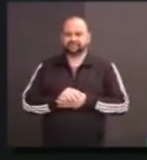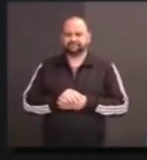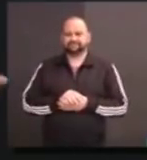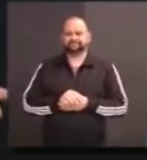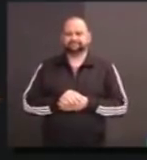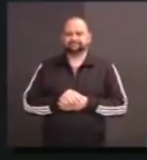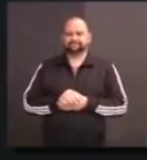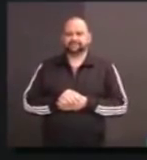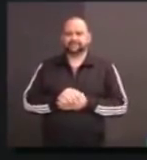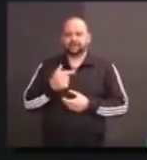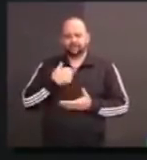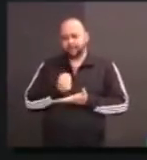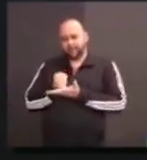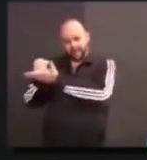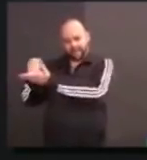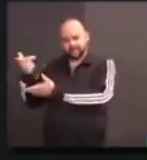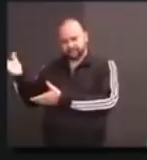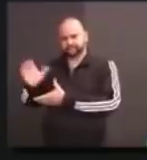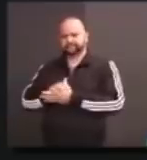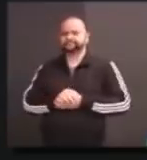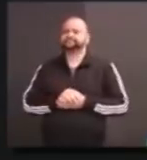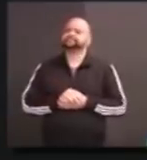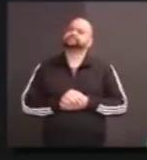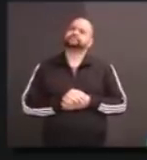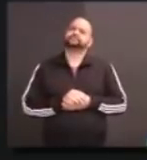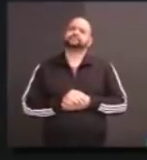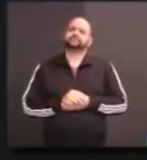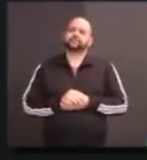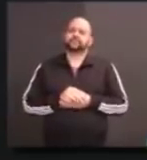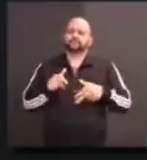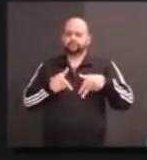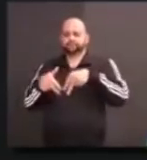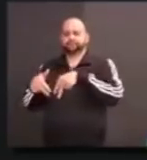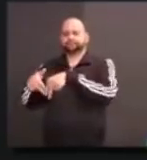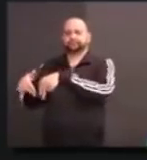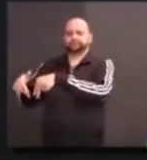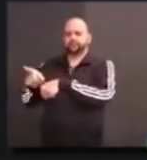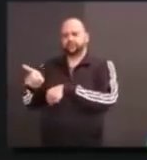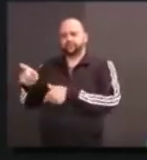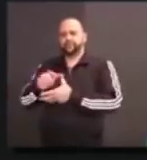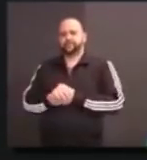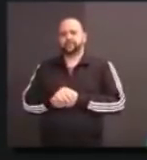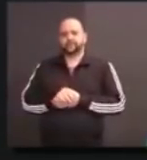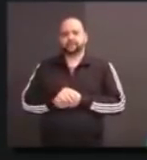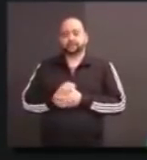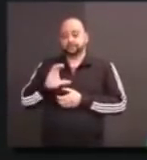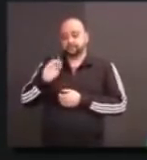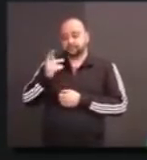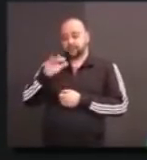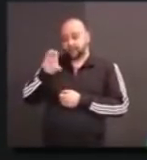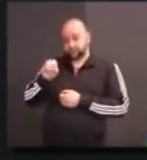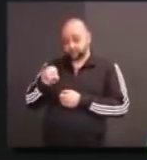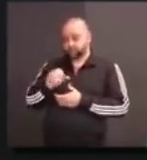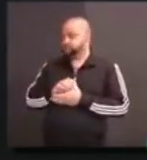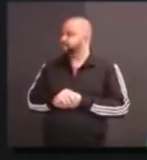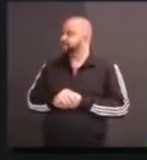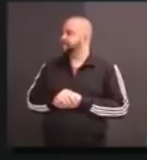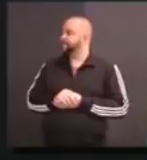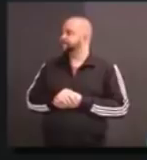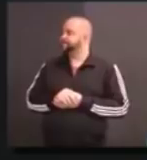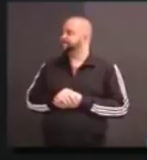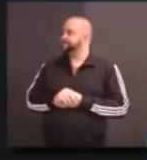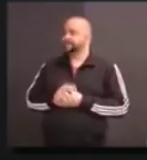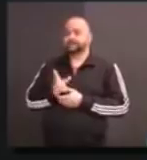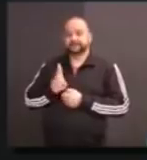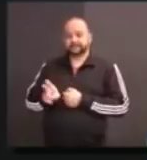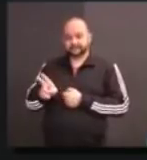Me leva lá. Aí o Chico levou o Chico lá. O Chico, João,